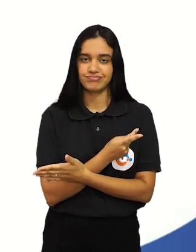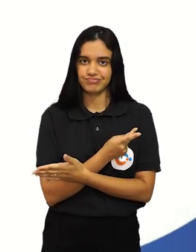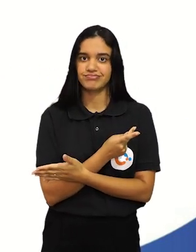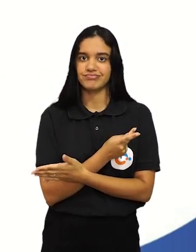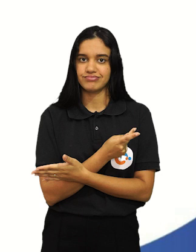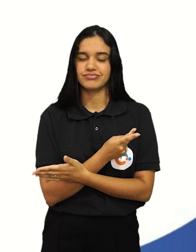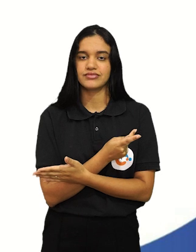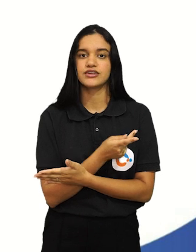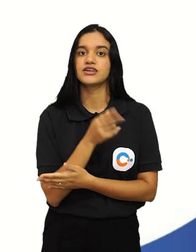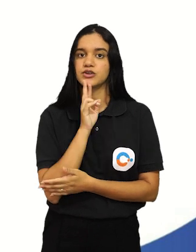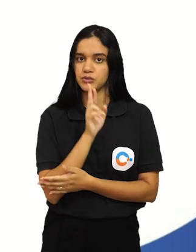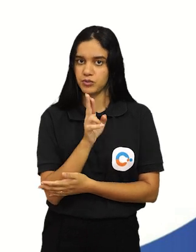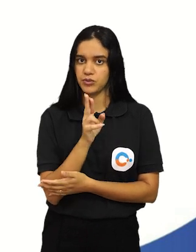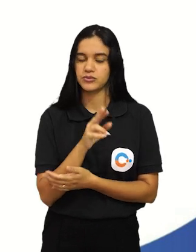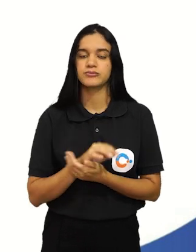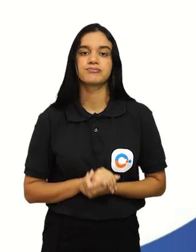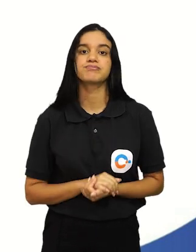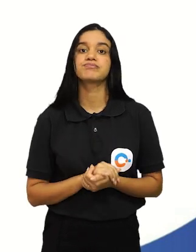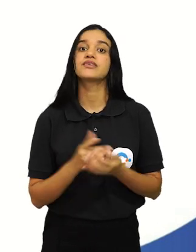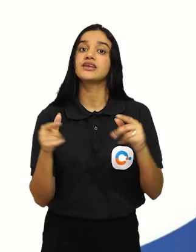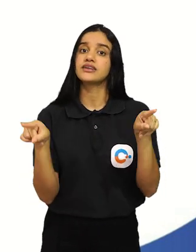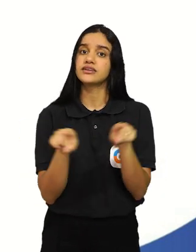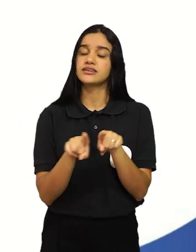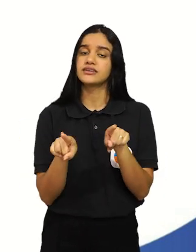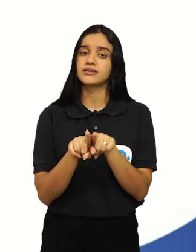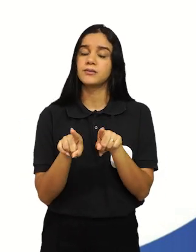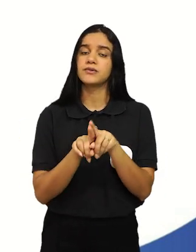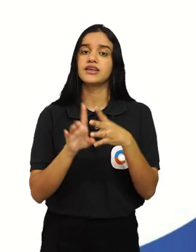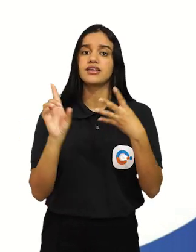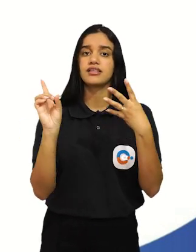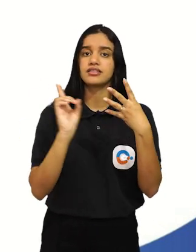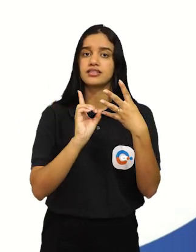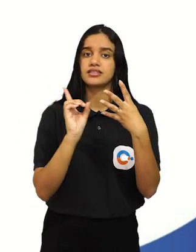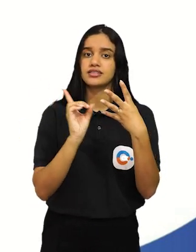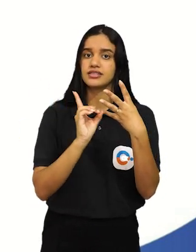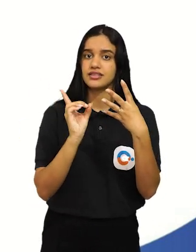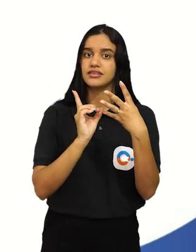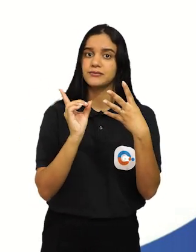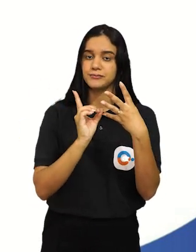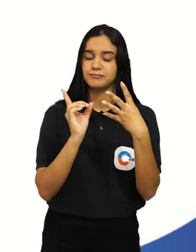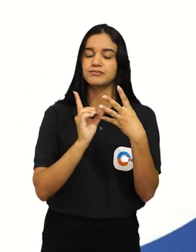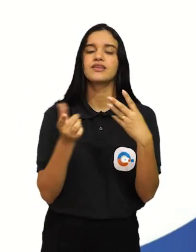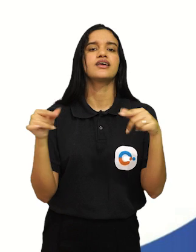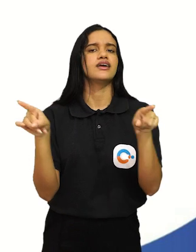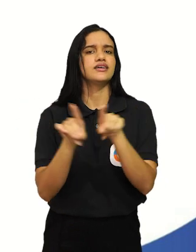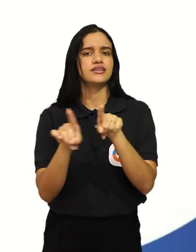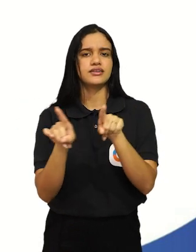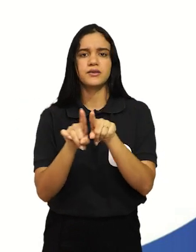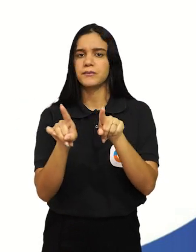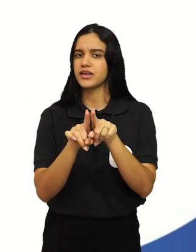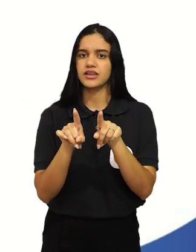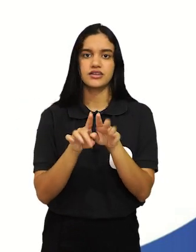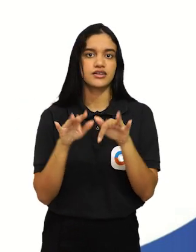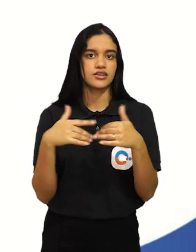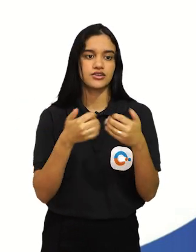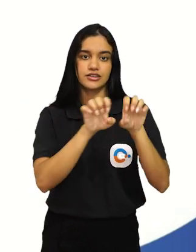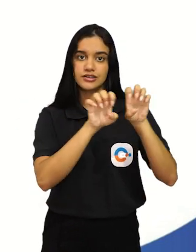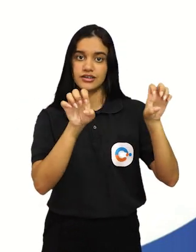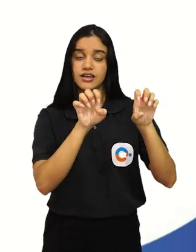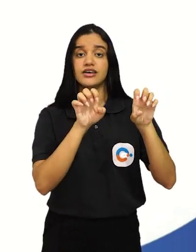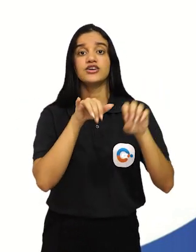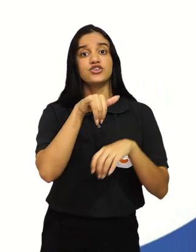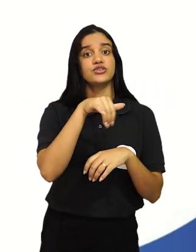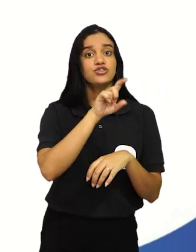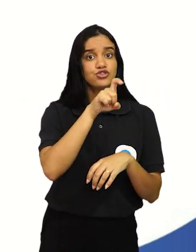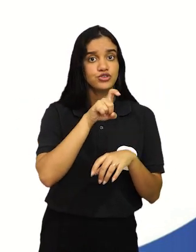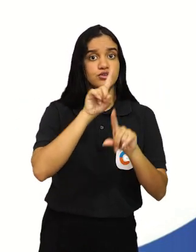possibilidade de resposta a mesma coisa acontece com a letra D também não tenho nenhuma equação X